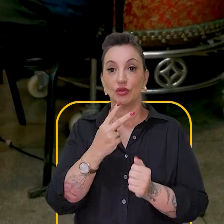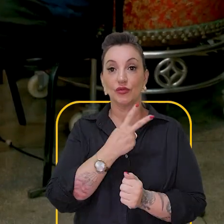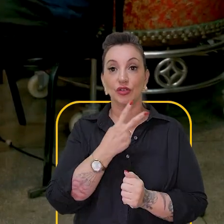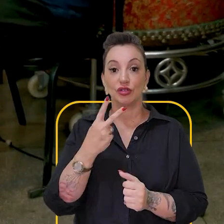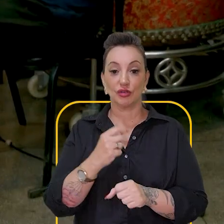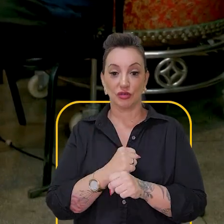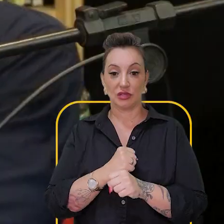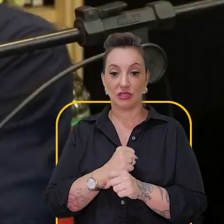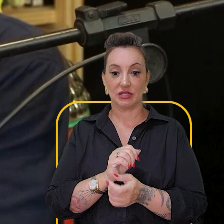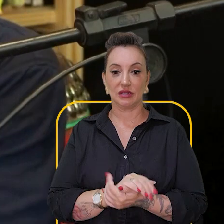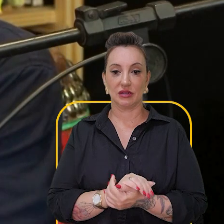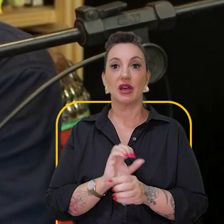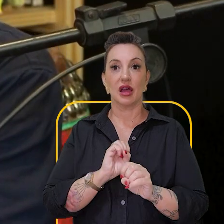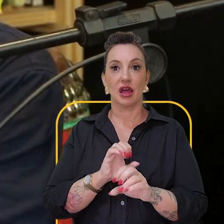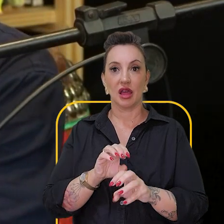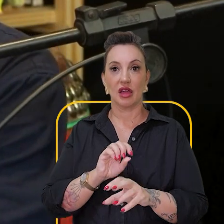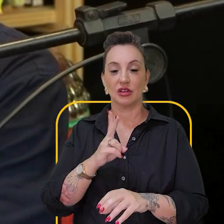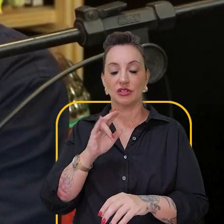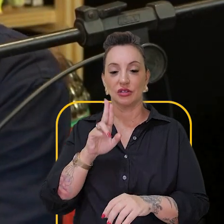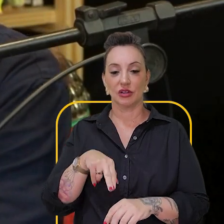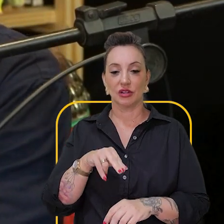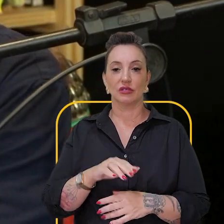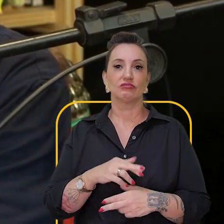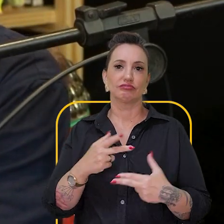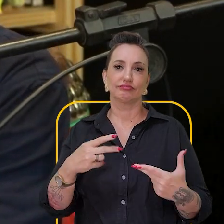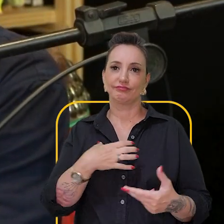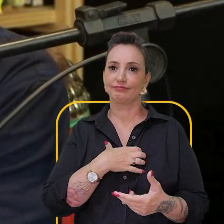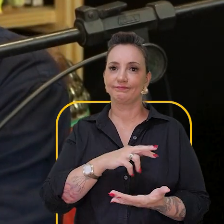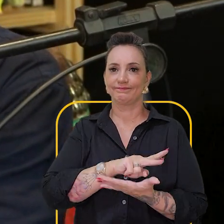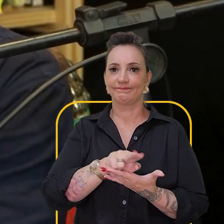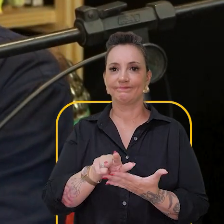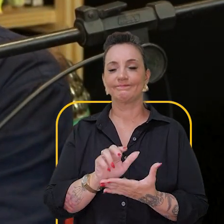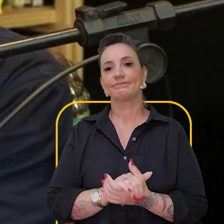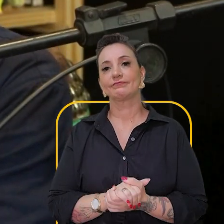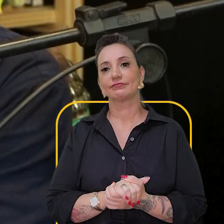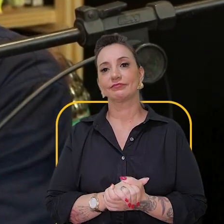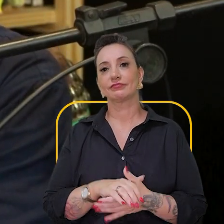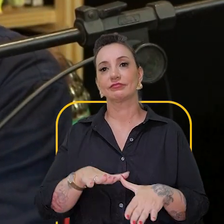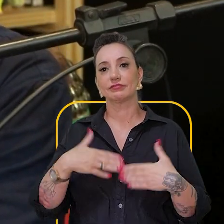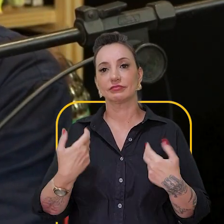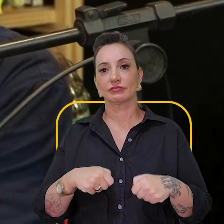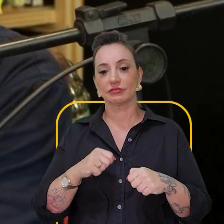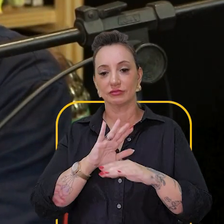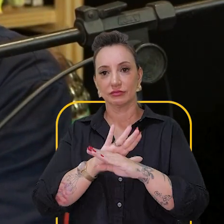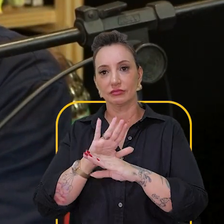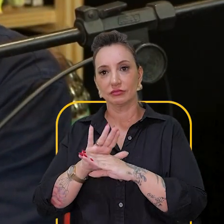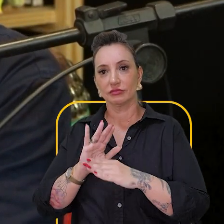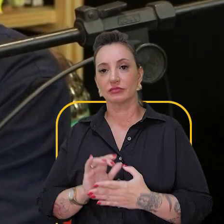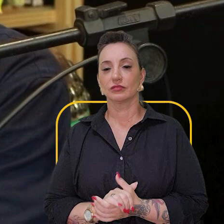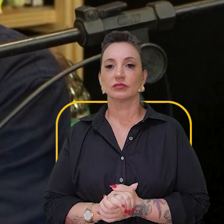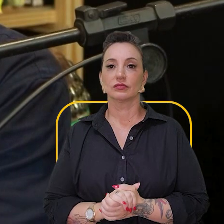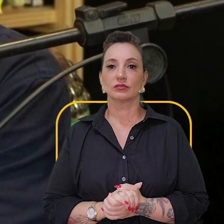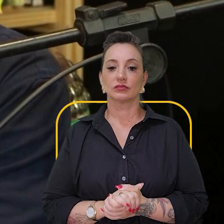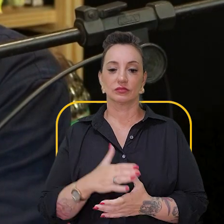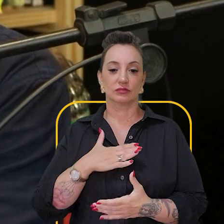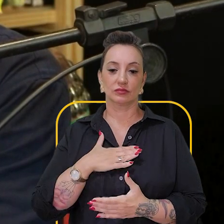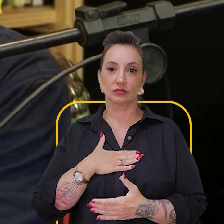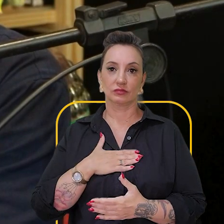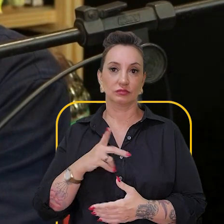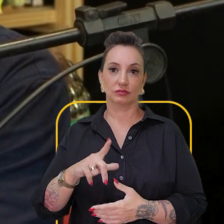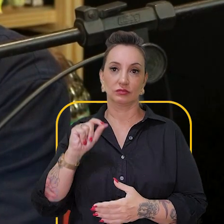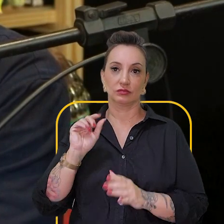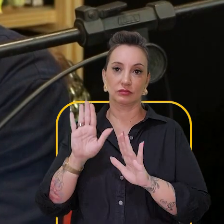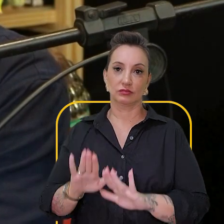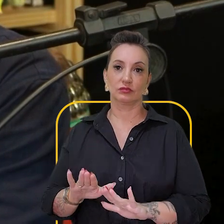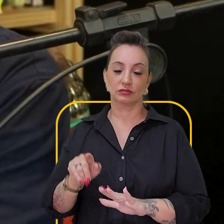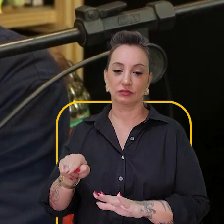muito bom você foi Voltando a falar dos campeonatos a gente conversou isso também com o sifu artega aqui e